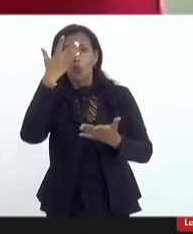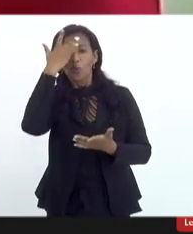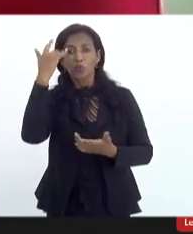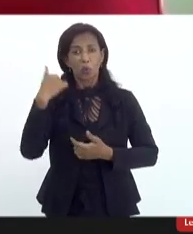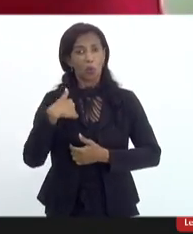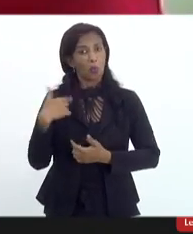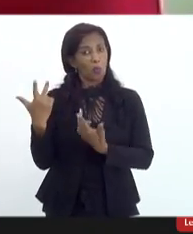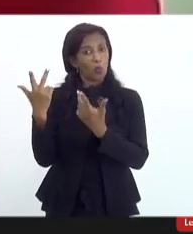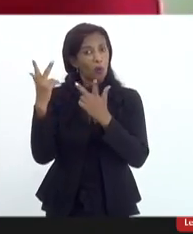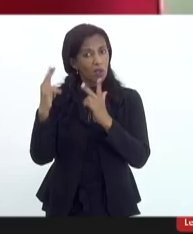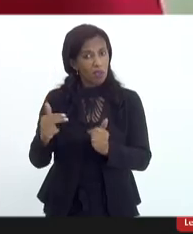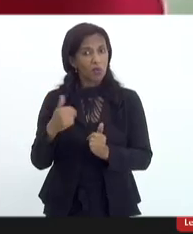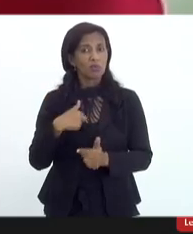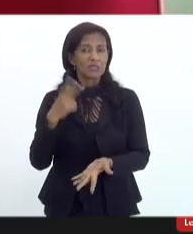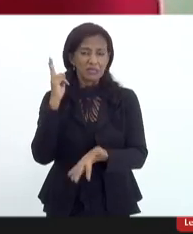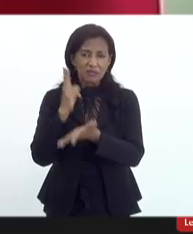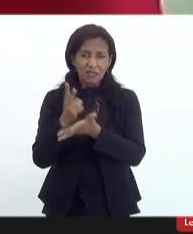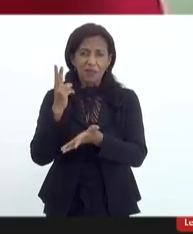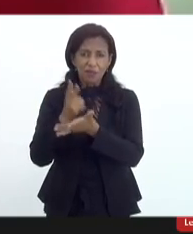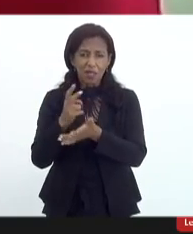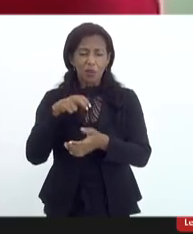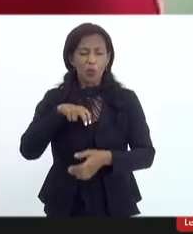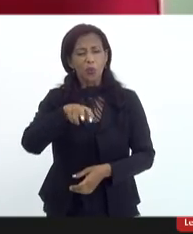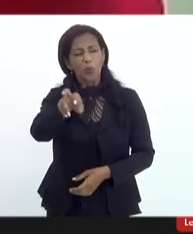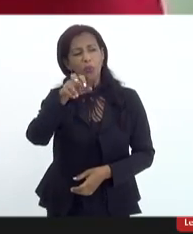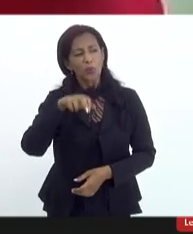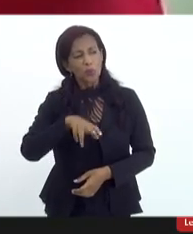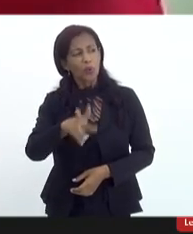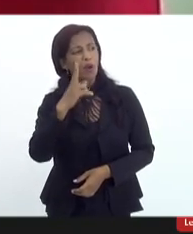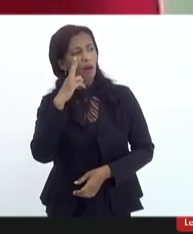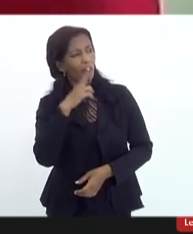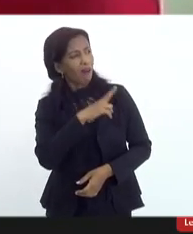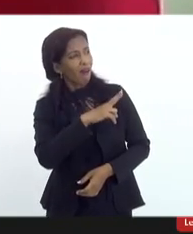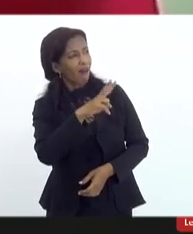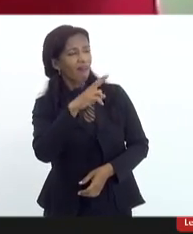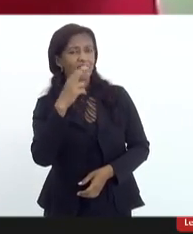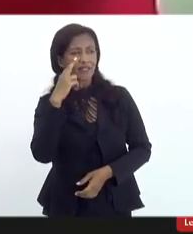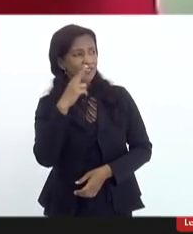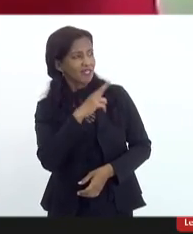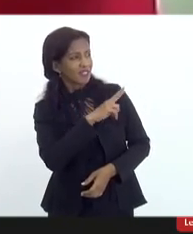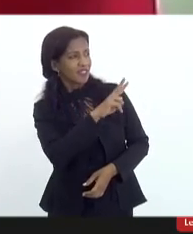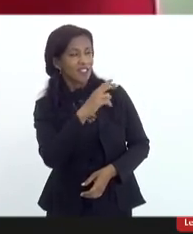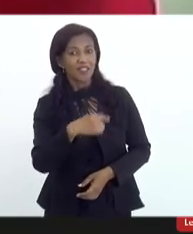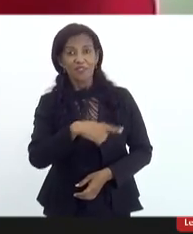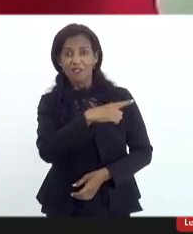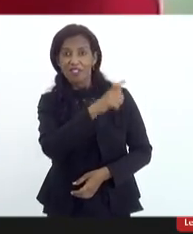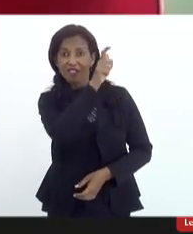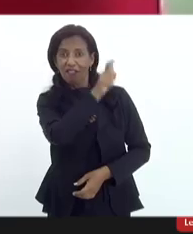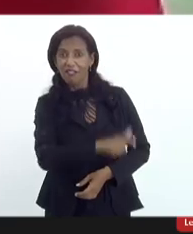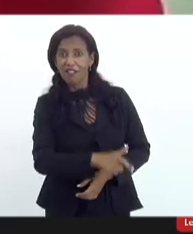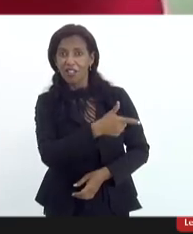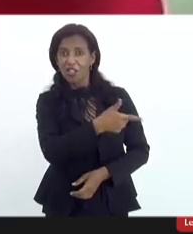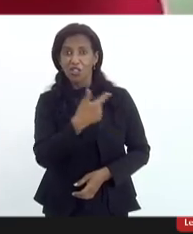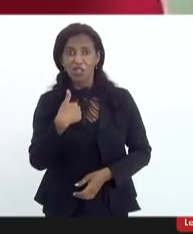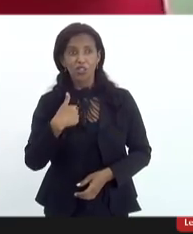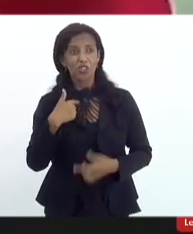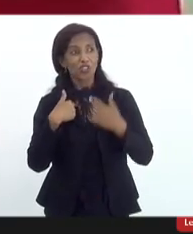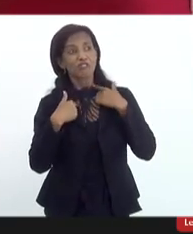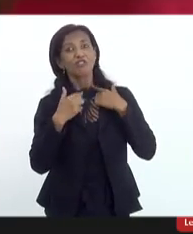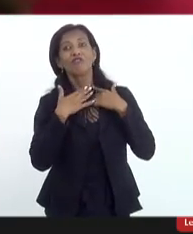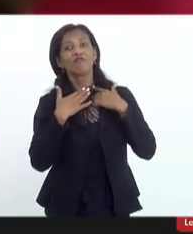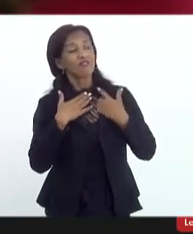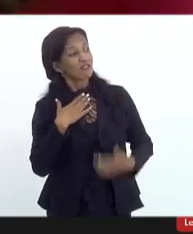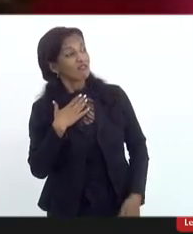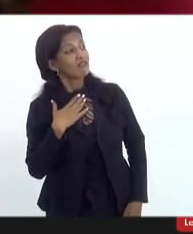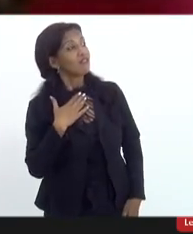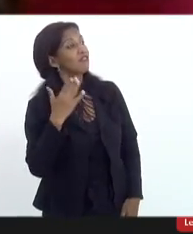eu, que sempre que passava ali, né, via a imagem, né, e hoje estica seu pescoço